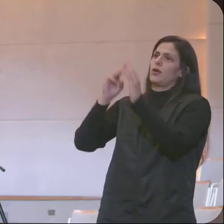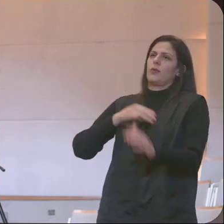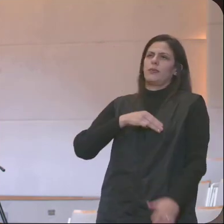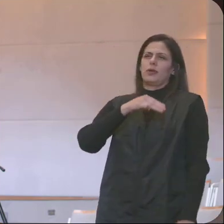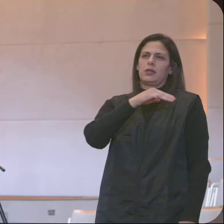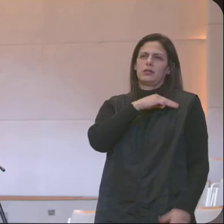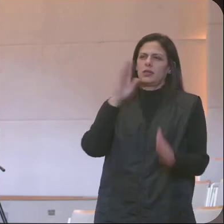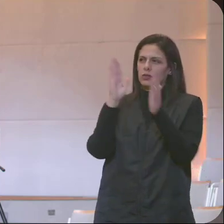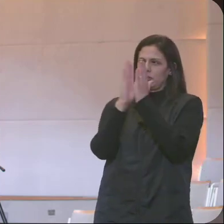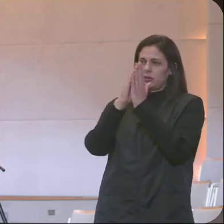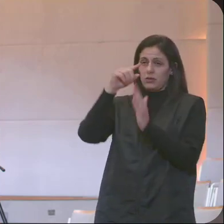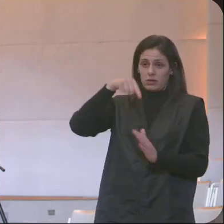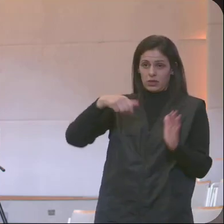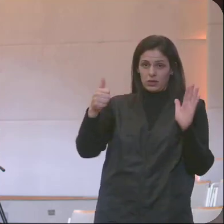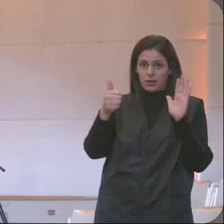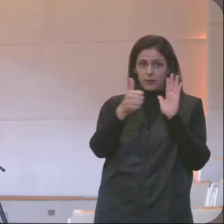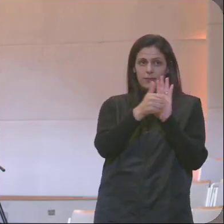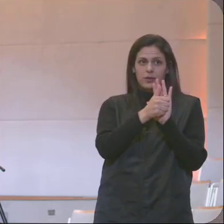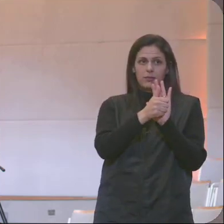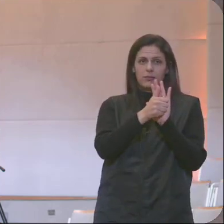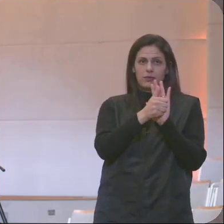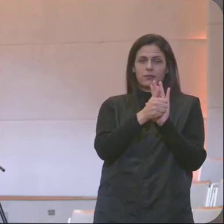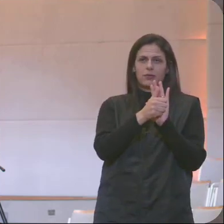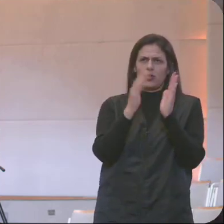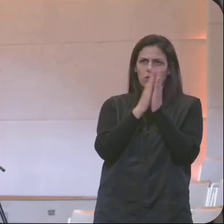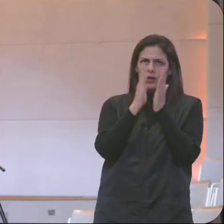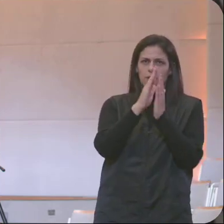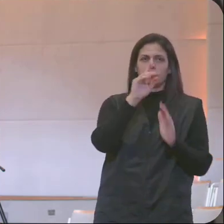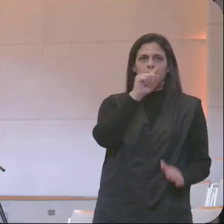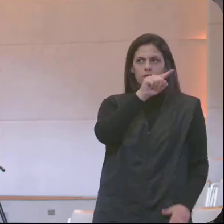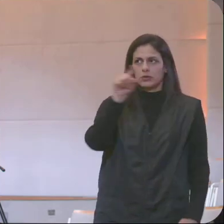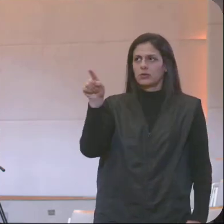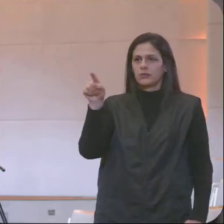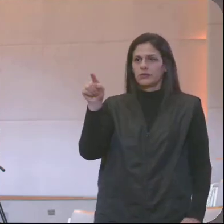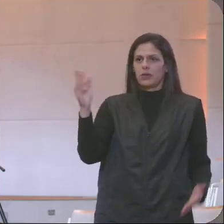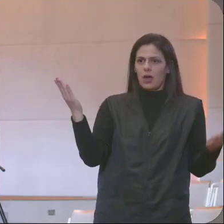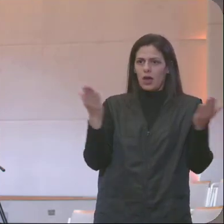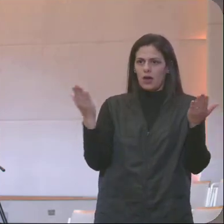você. Se você puder, se ajoelhe e vamos orar ao Senhor.